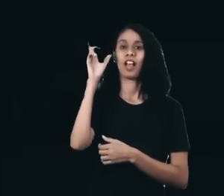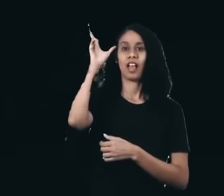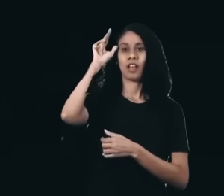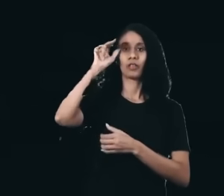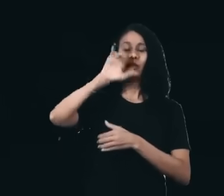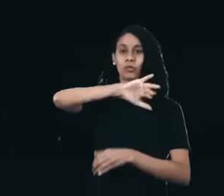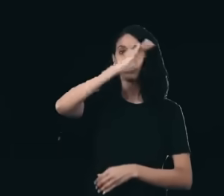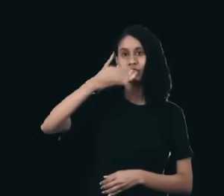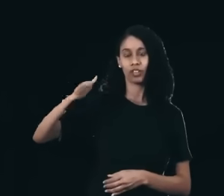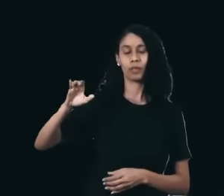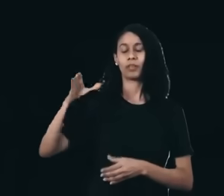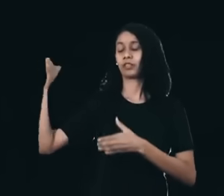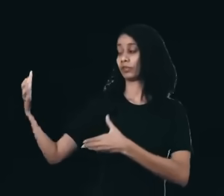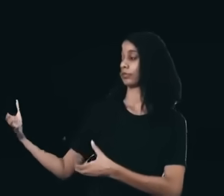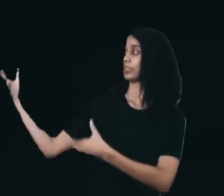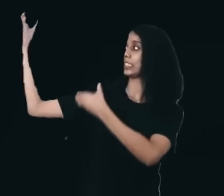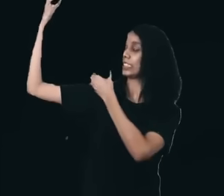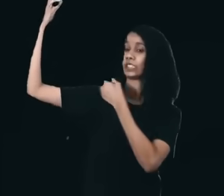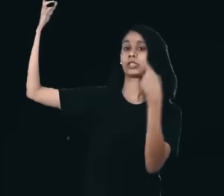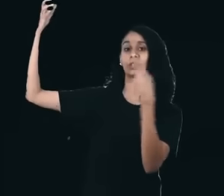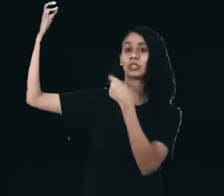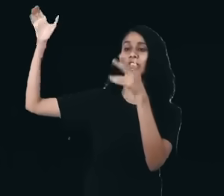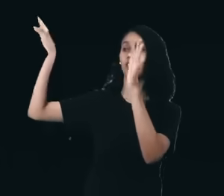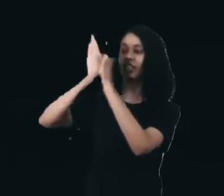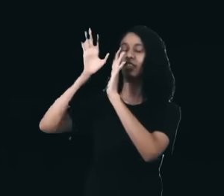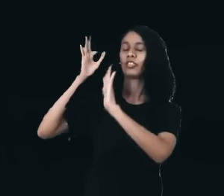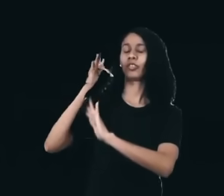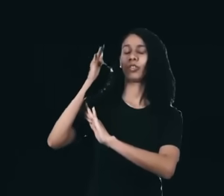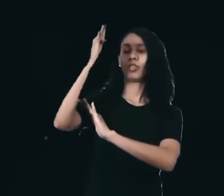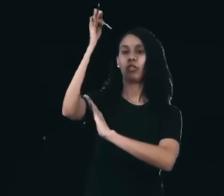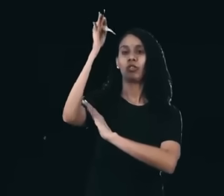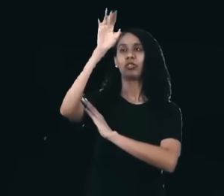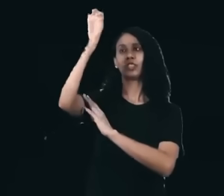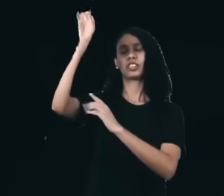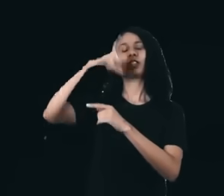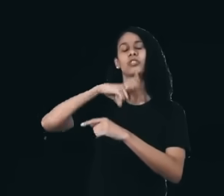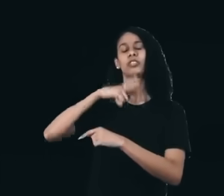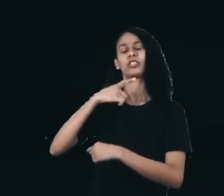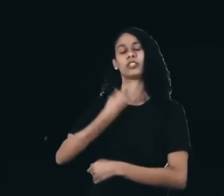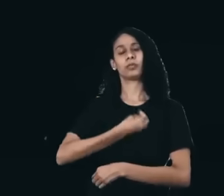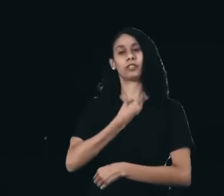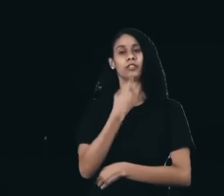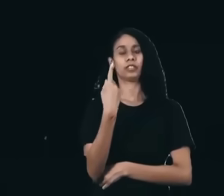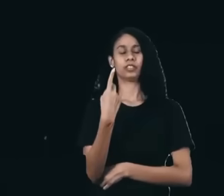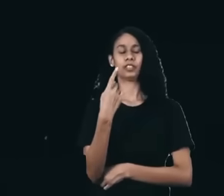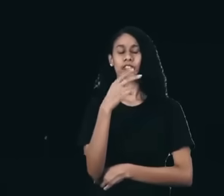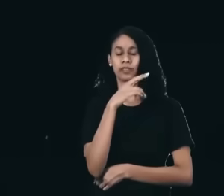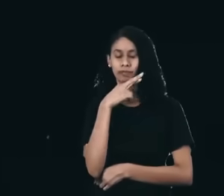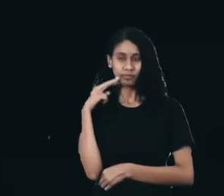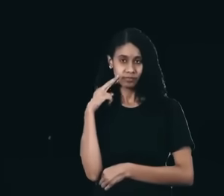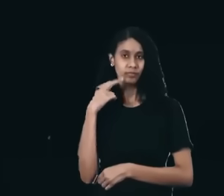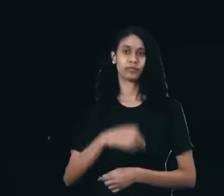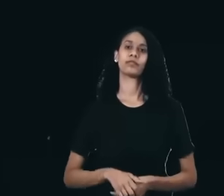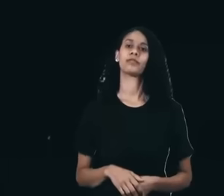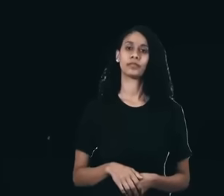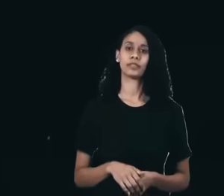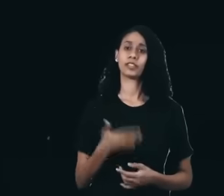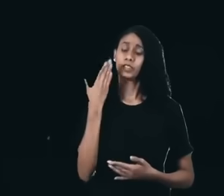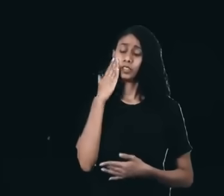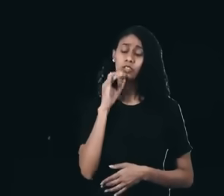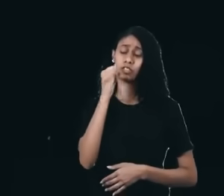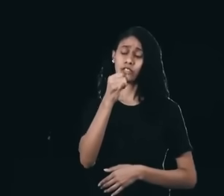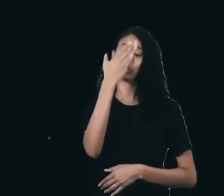que Rebeca chegou ao futuro que Deus tinha para a vida dela. Eu não sei se você sabe, mas